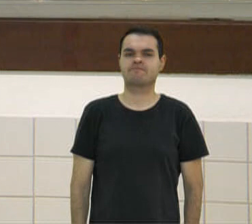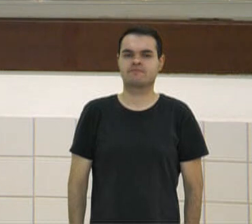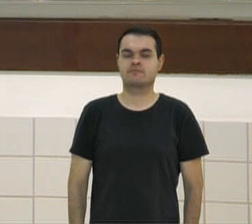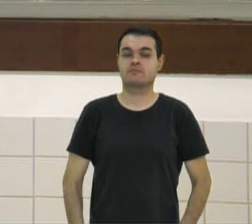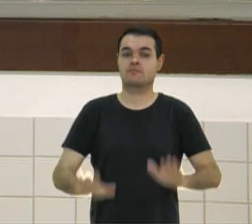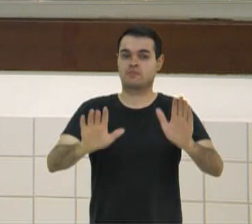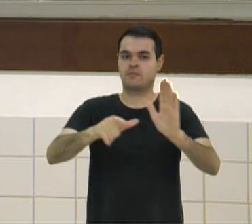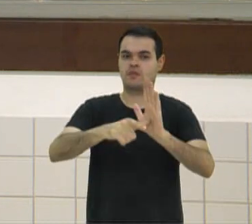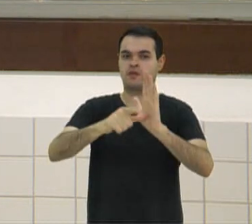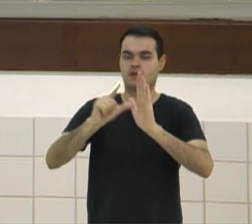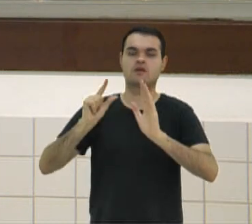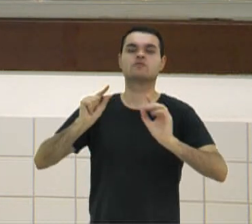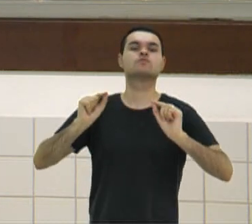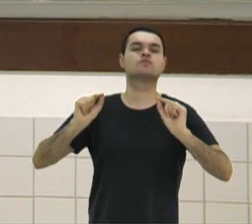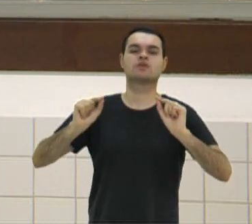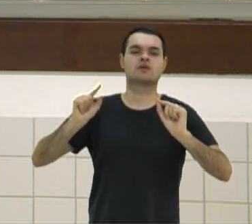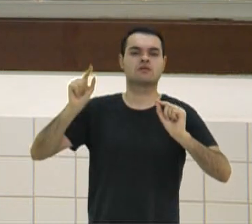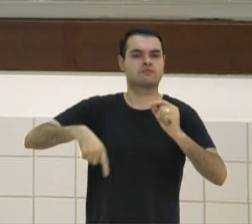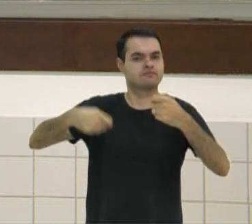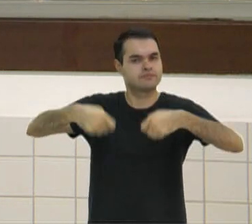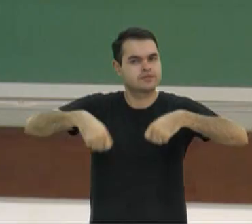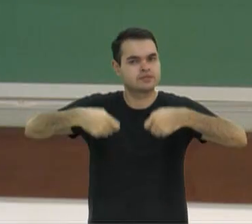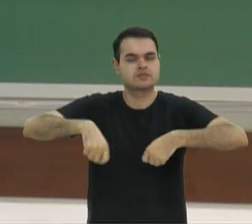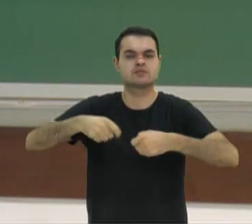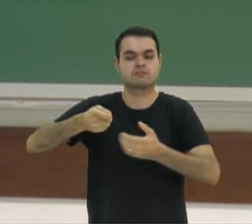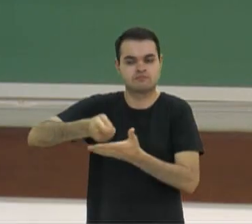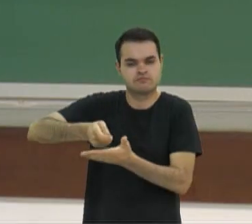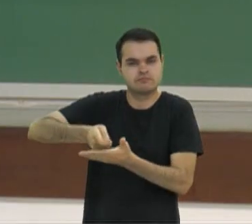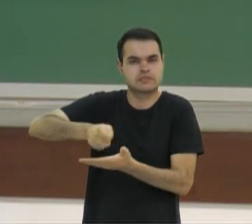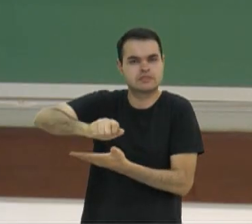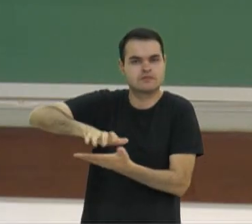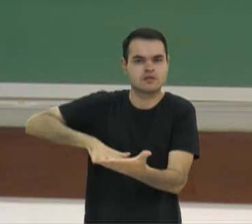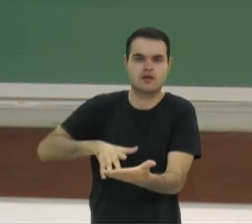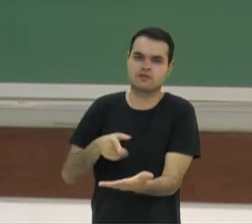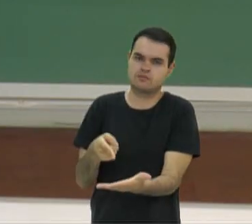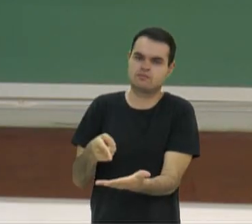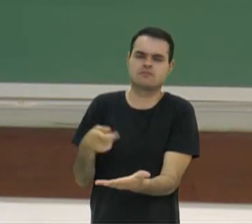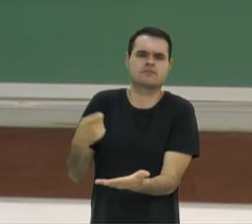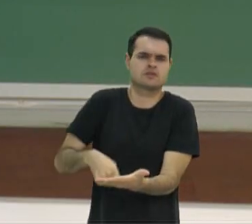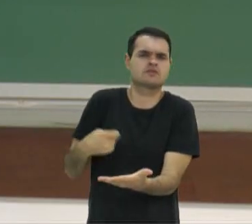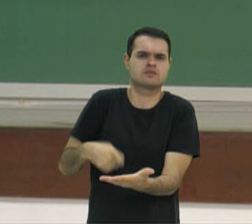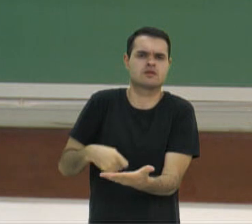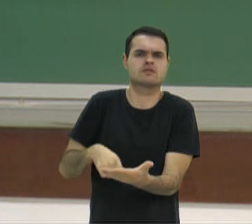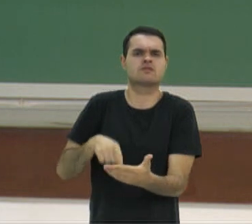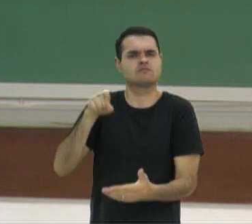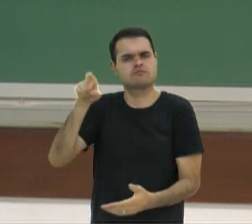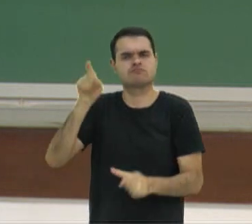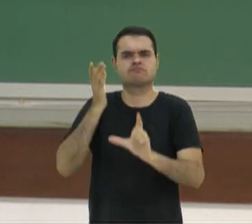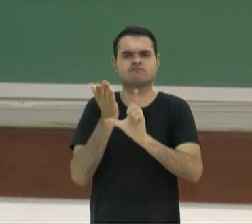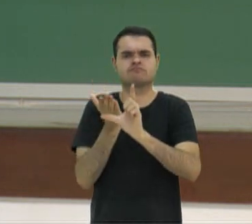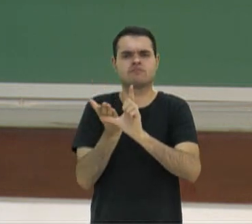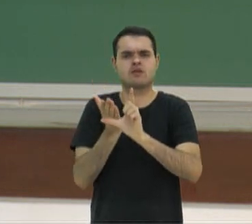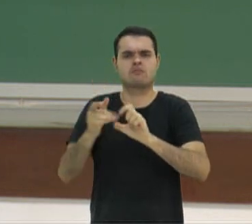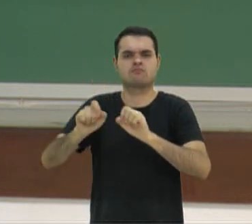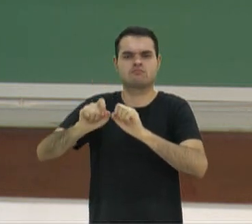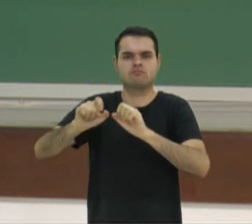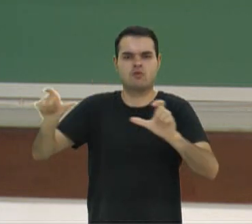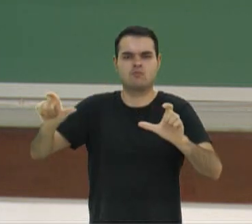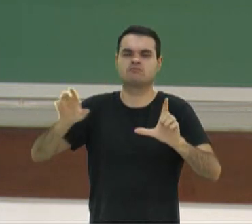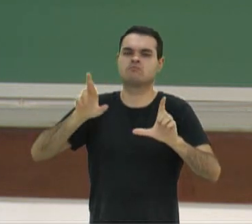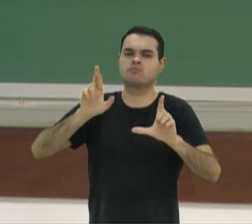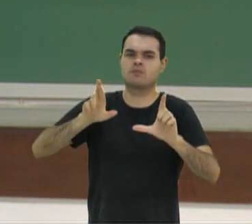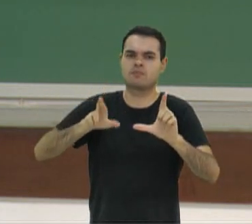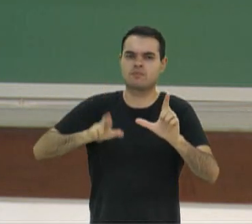tá? Não esqueçam que vocês têm que fazer suas atividades obrigatórias. Então, marquem lá, vão lá no Classroom e façam suas